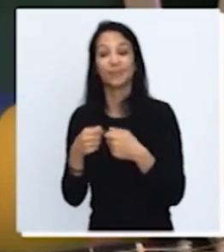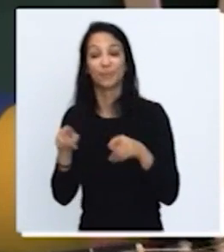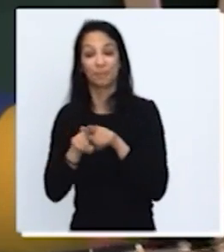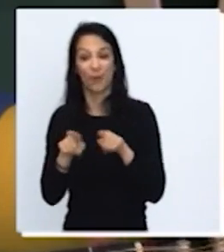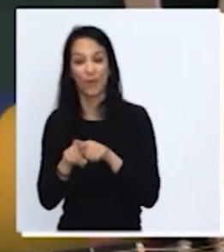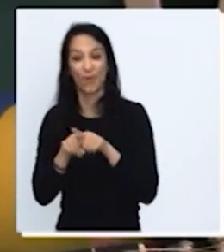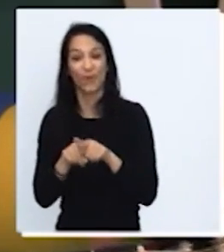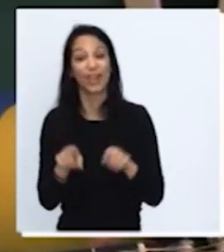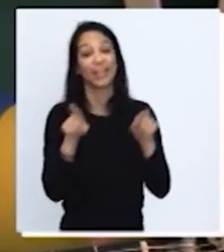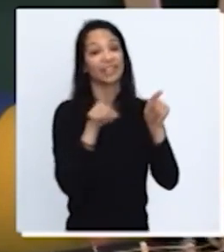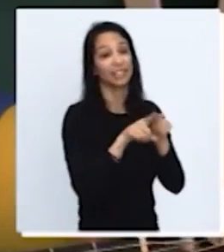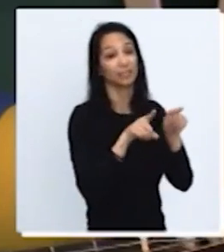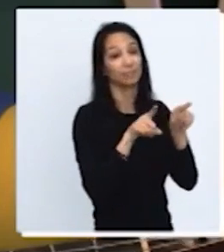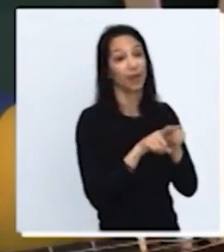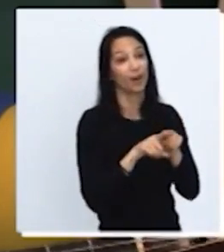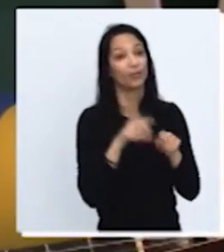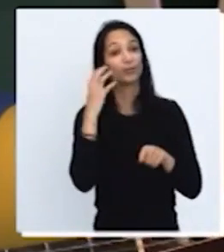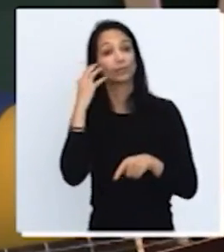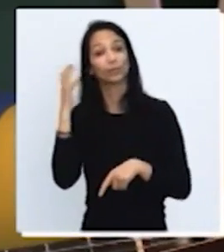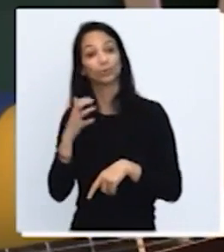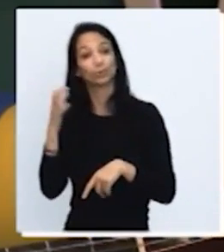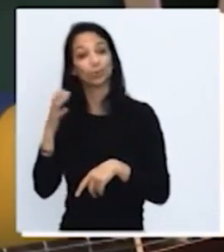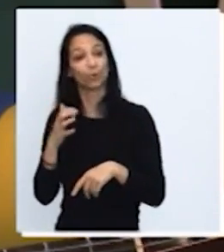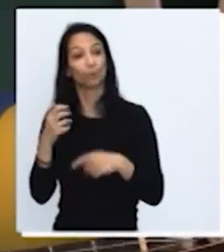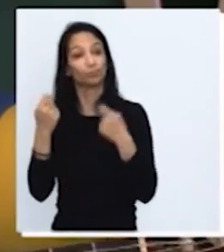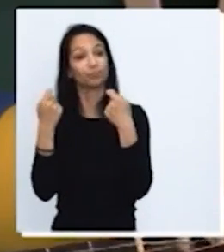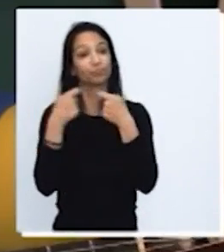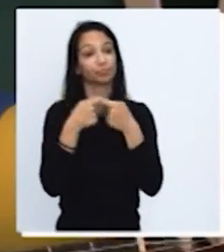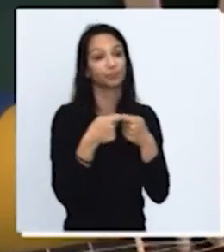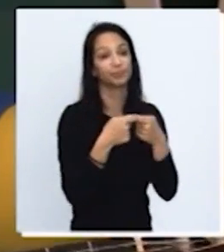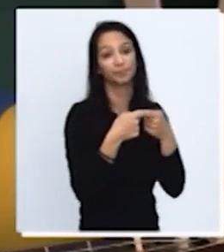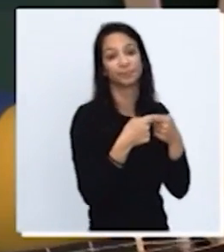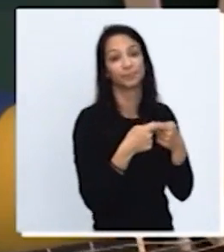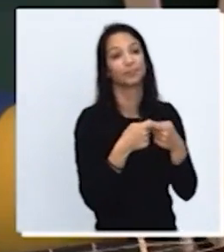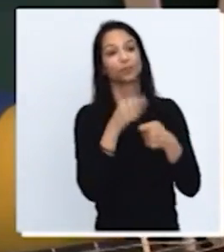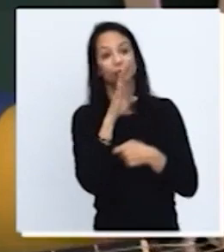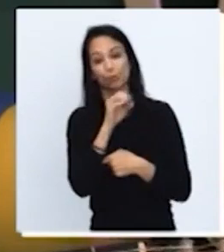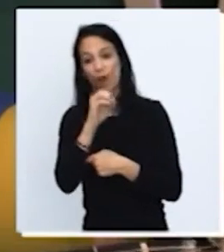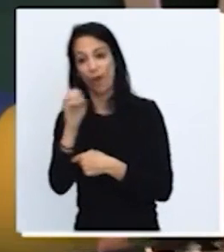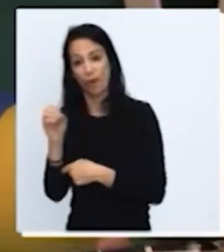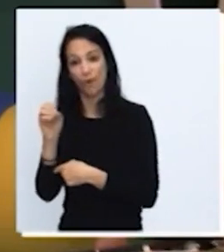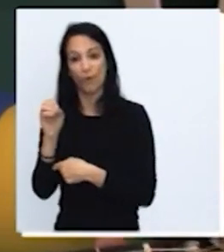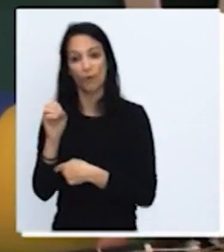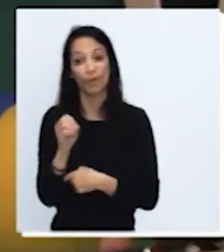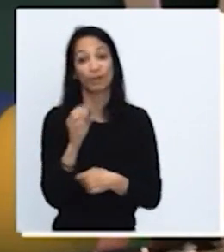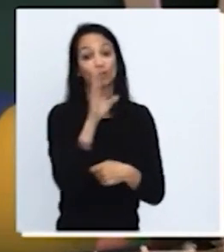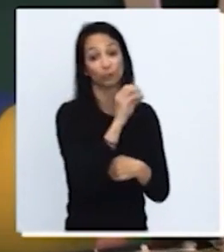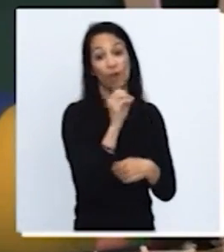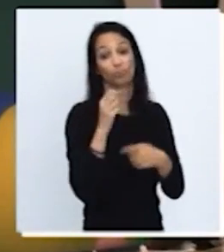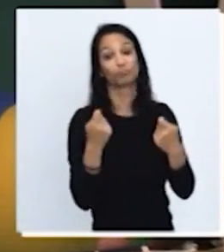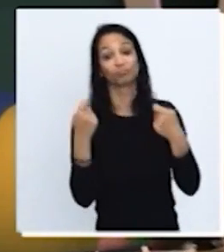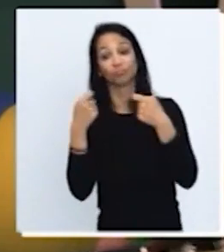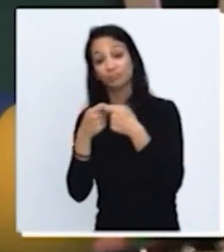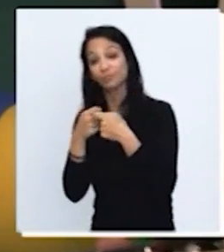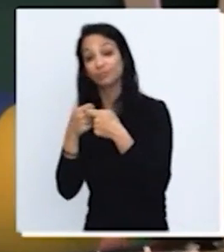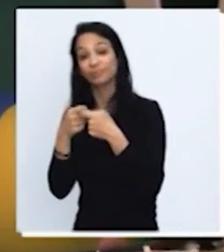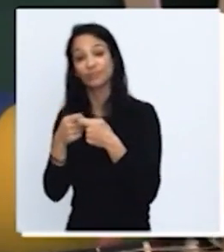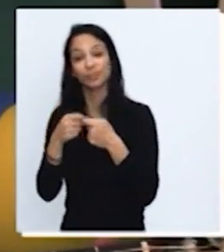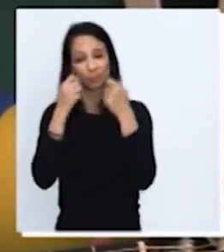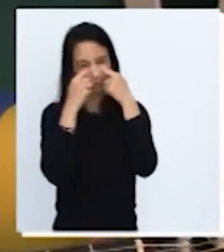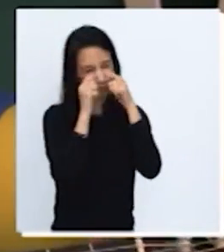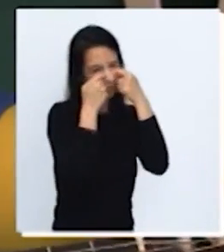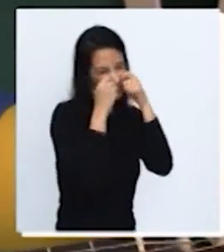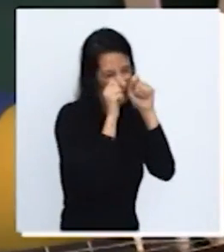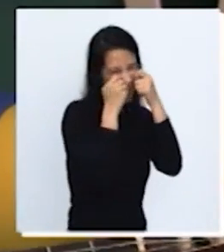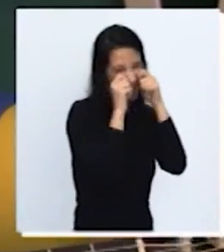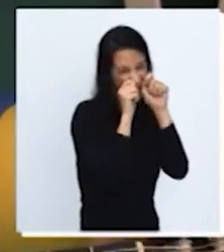irmão. Irmão rima com João. João rima com chorão.